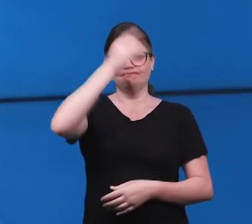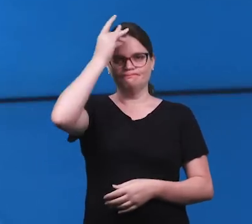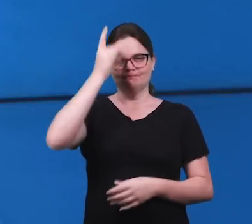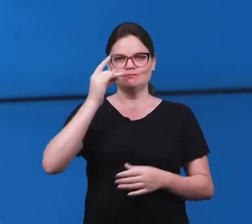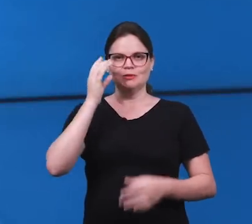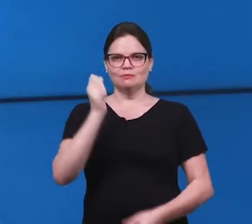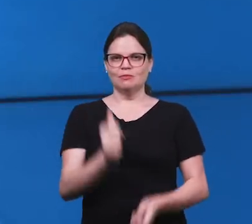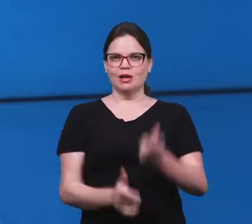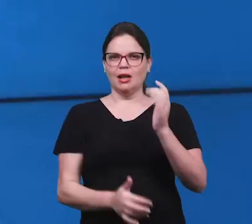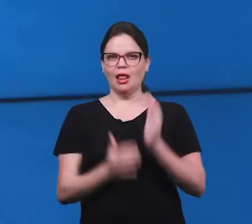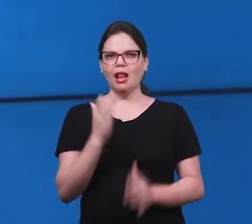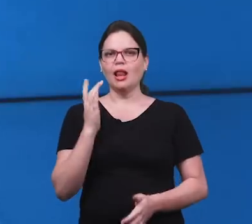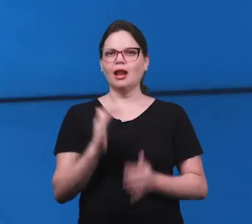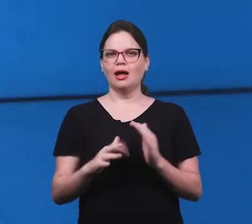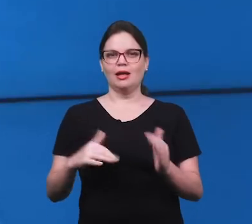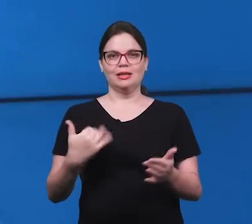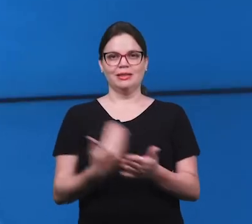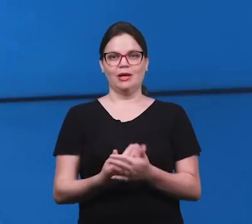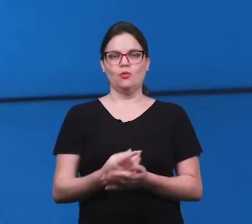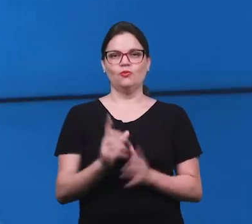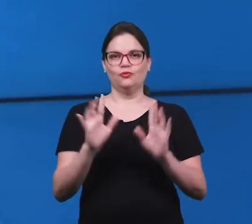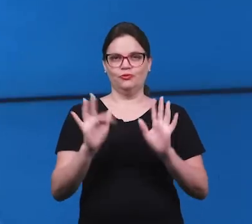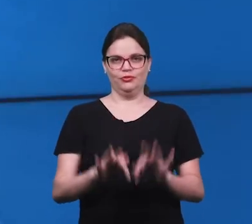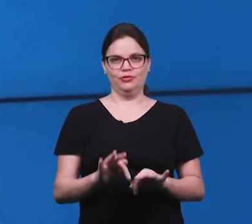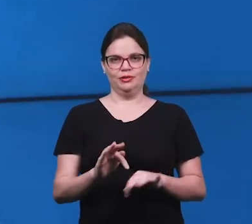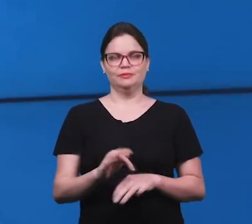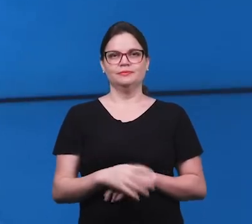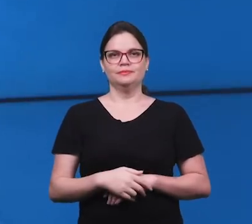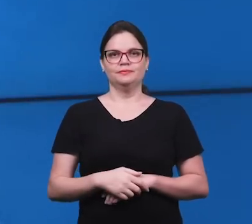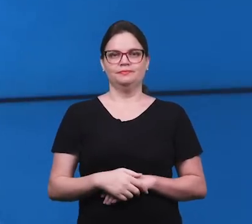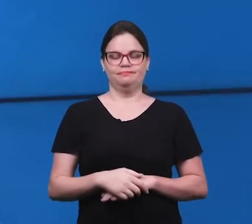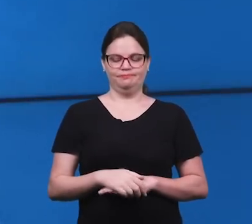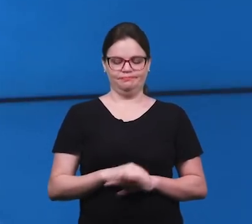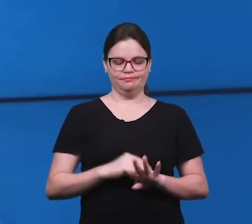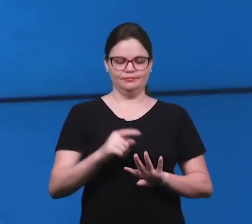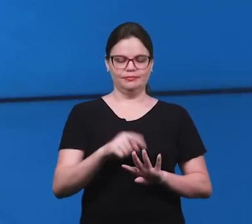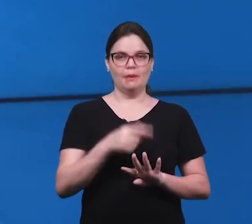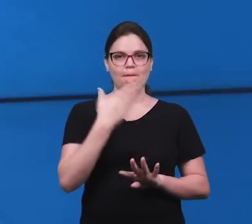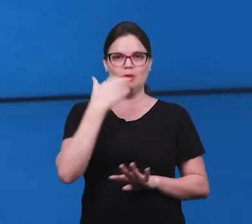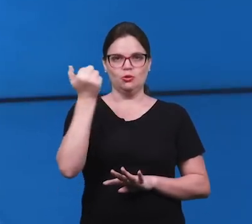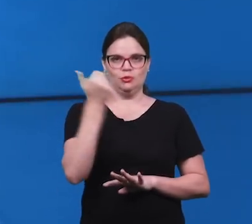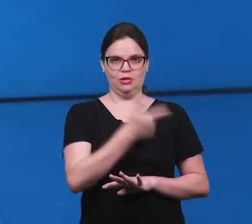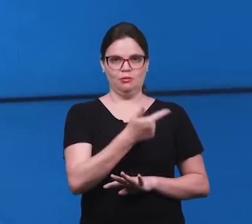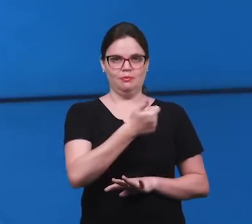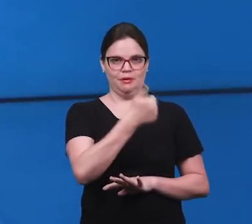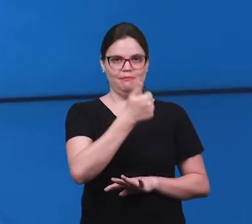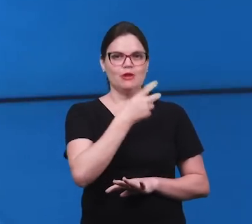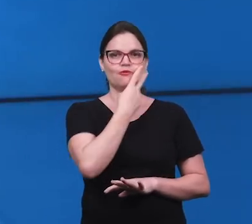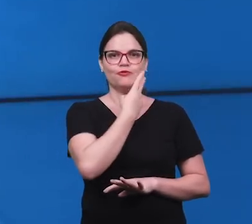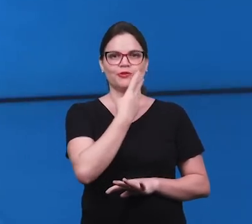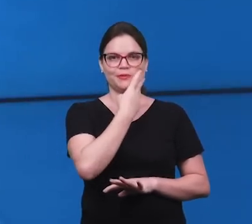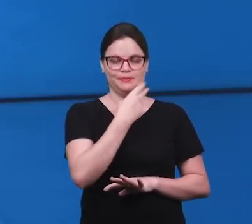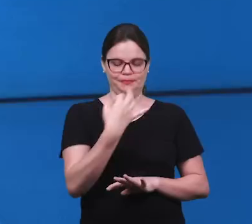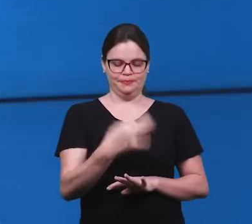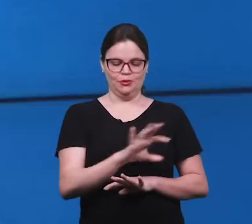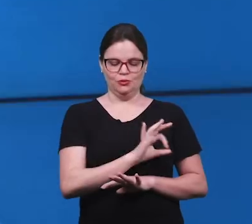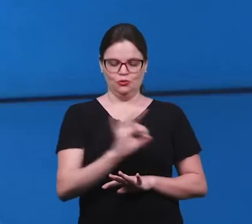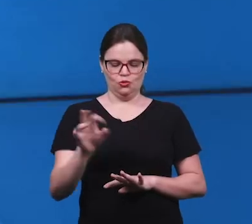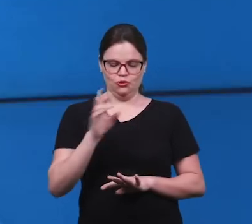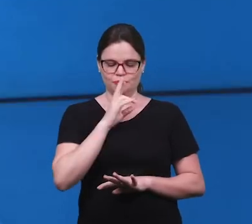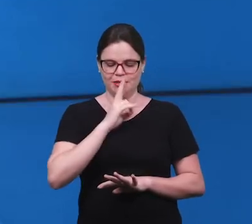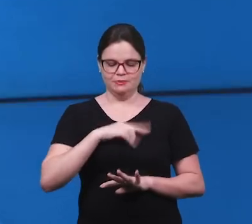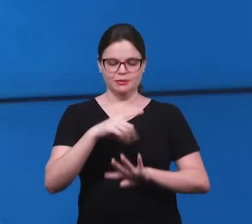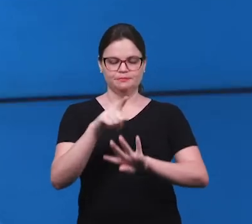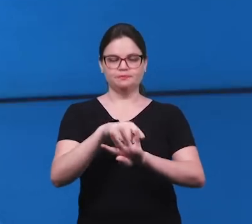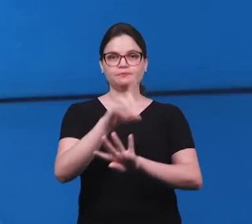até a última hora, ou seja, o último vinho, que é melhor do que o primeiro. Muito bem colocado também a resposta dada quanto ao